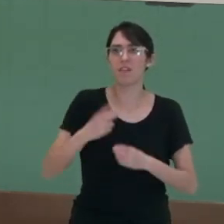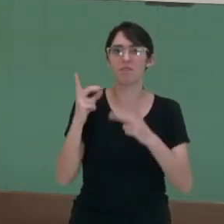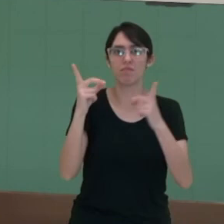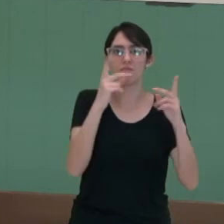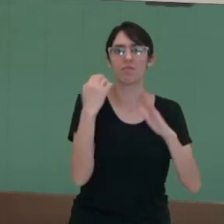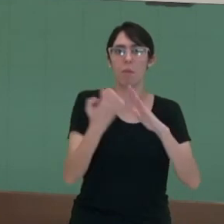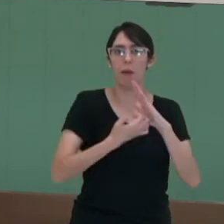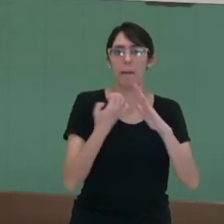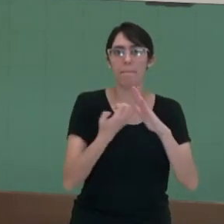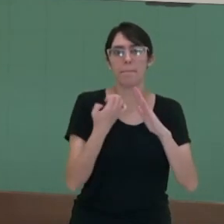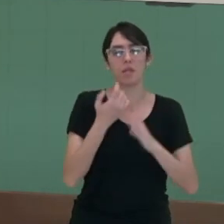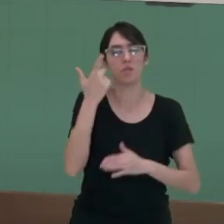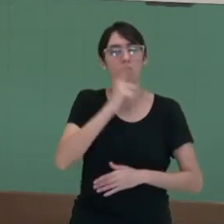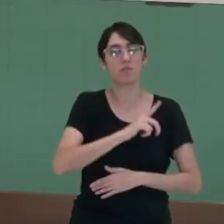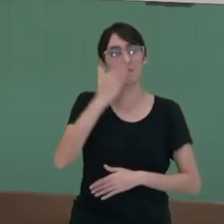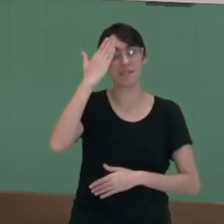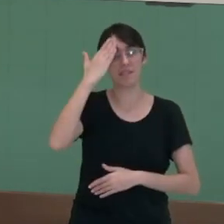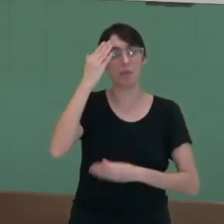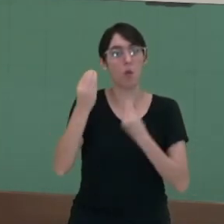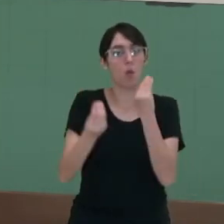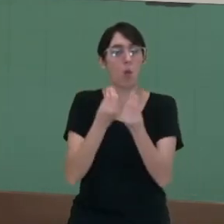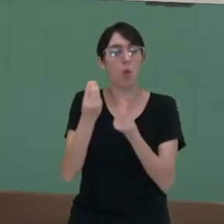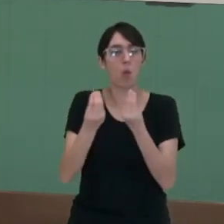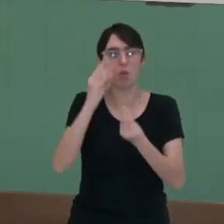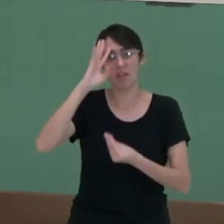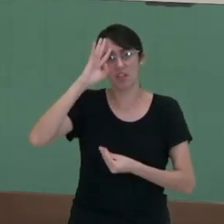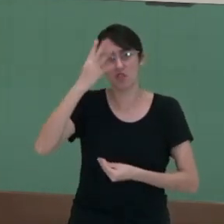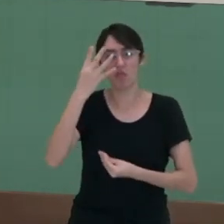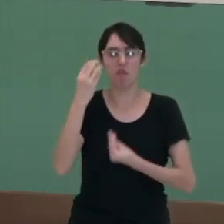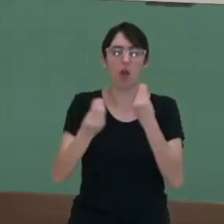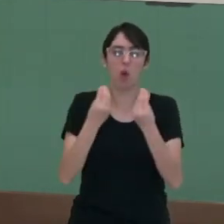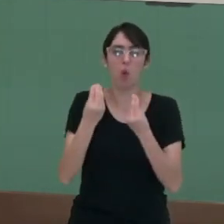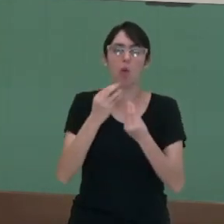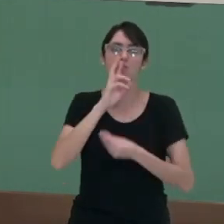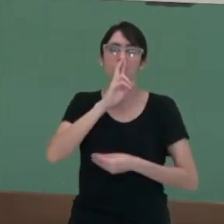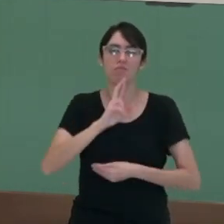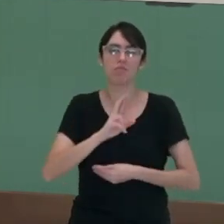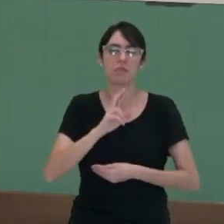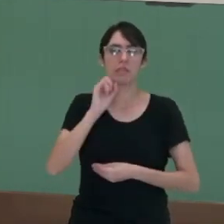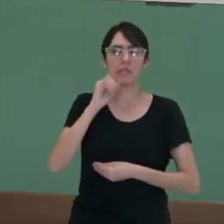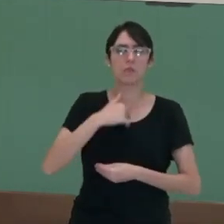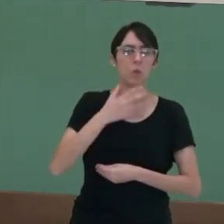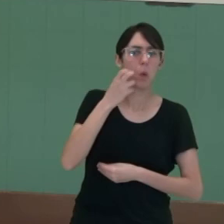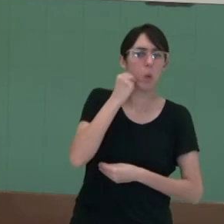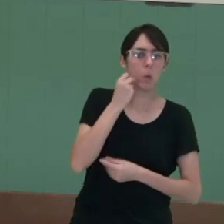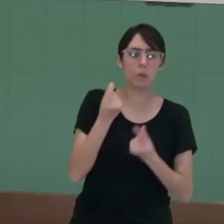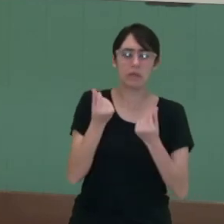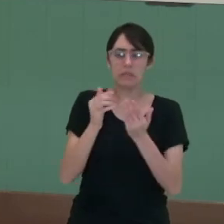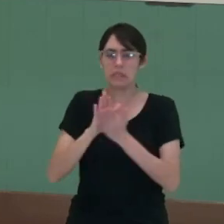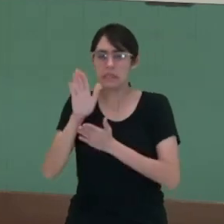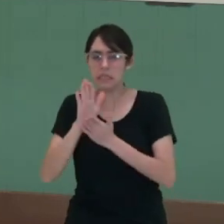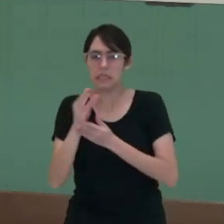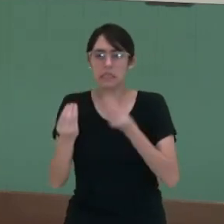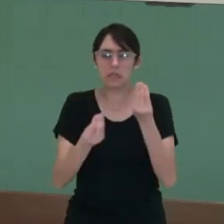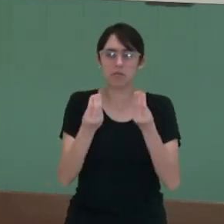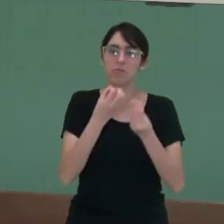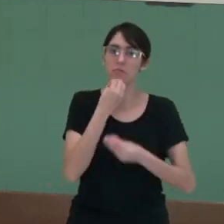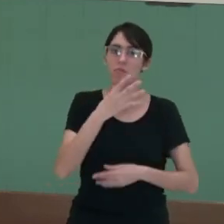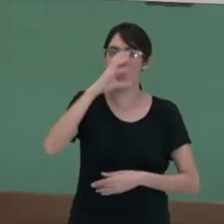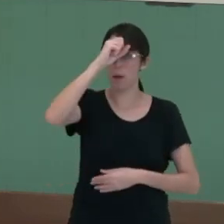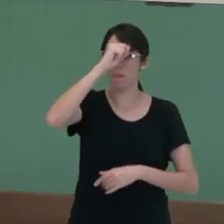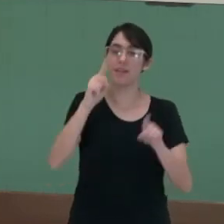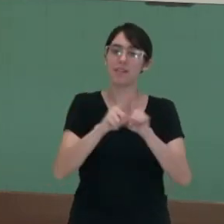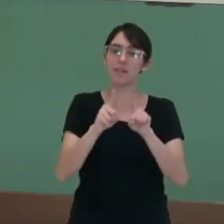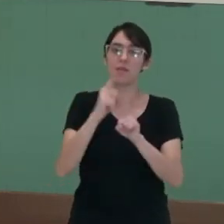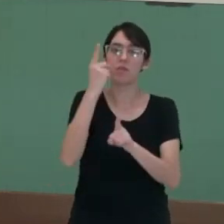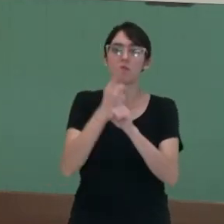rapidez e também saber exatamente quanto de lucro e quanto é despesa, e também agora aprendemos também a achar o